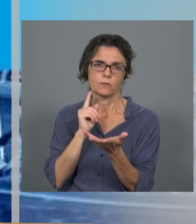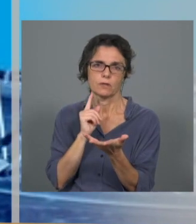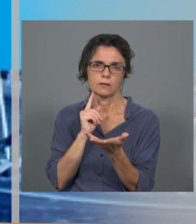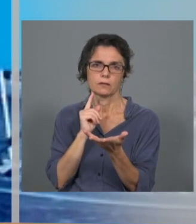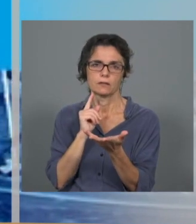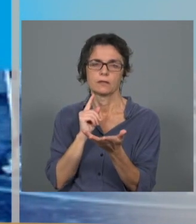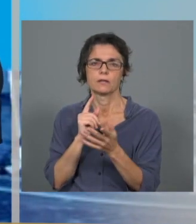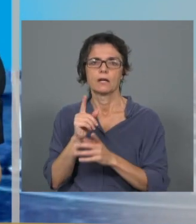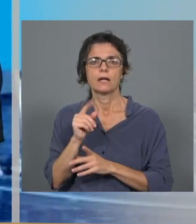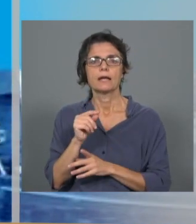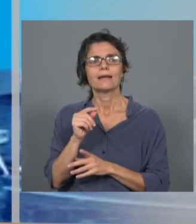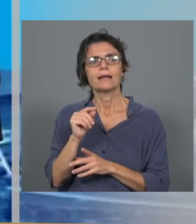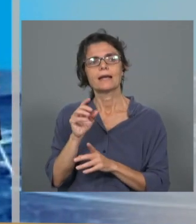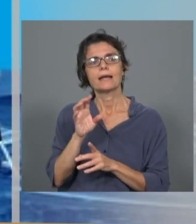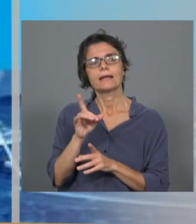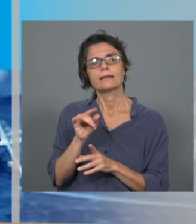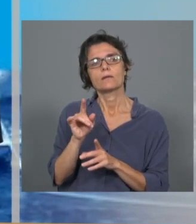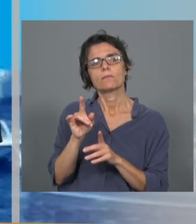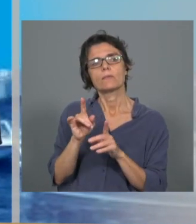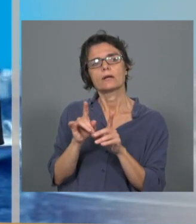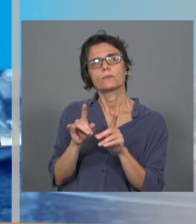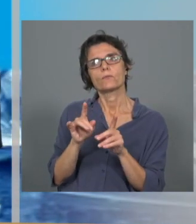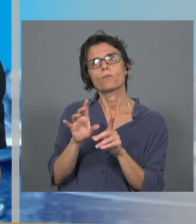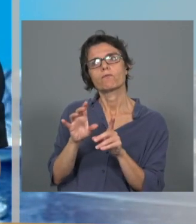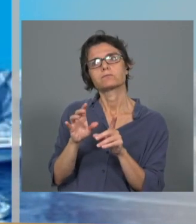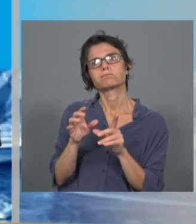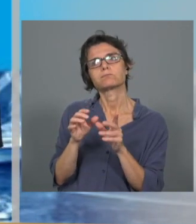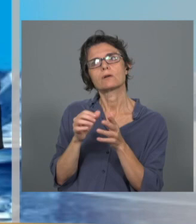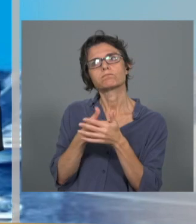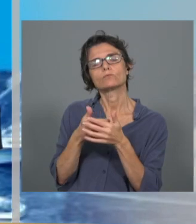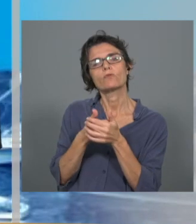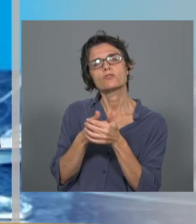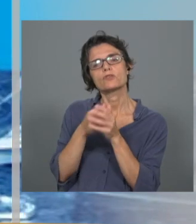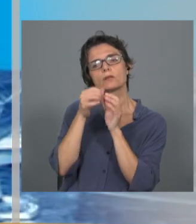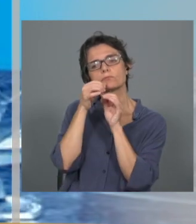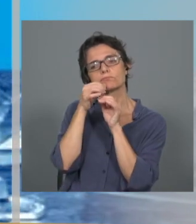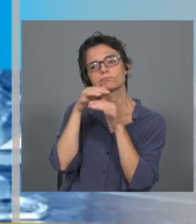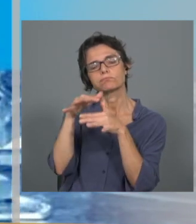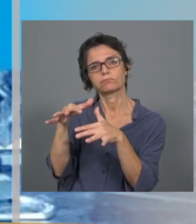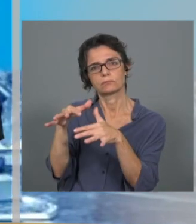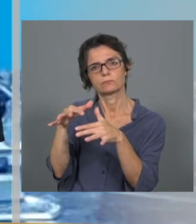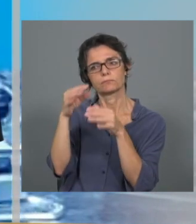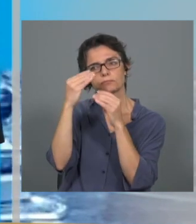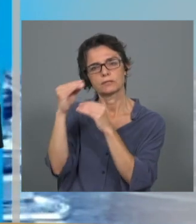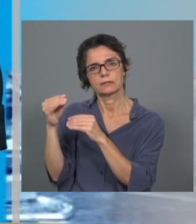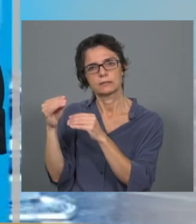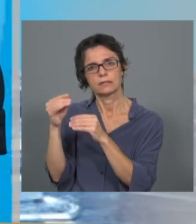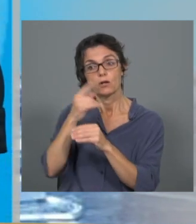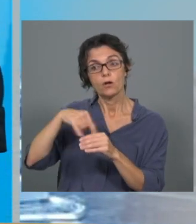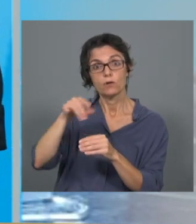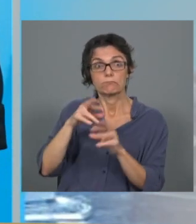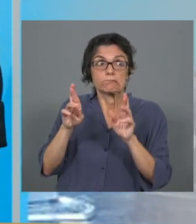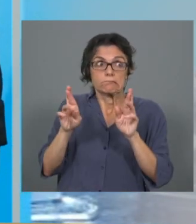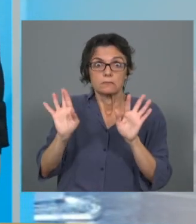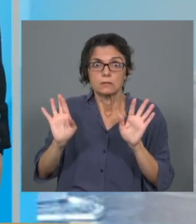é de uma forma muito simples que é transmitida a mensagem e todo o conteúdo do filme. Fazemos votos de facto que o filme